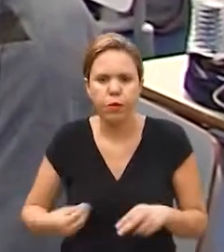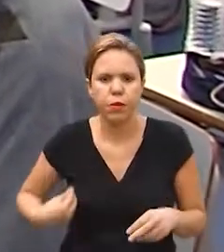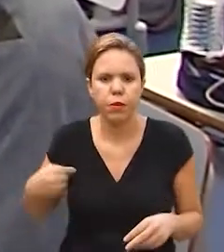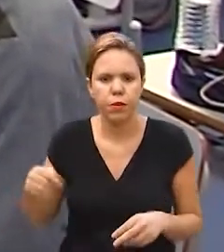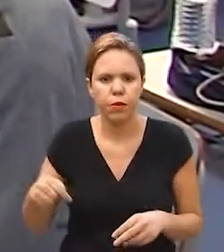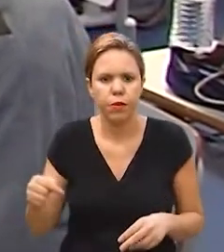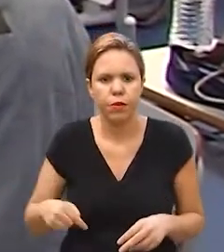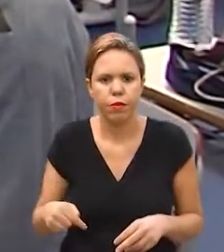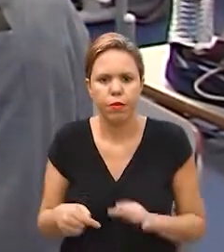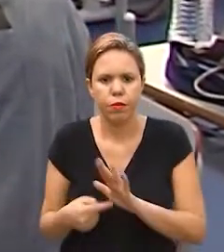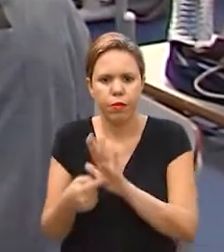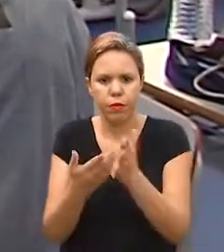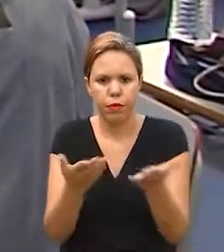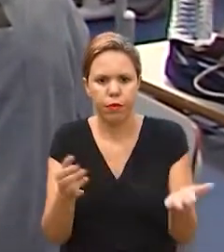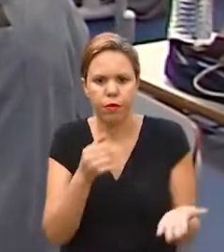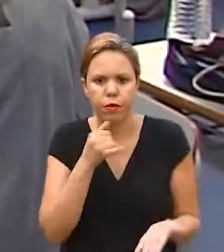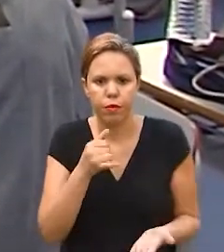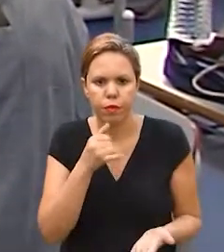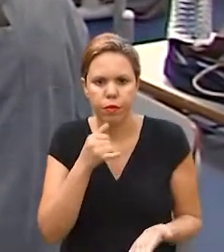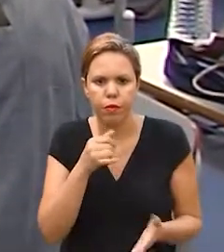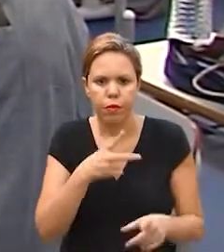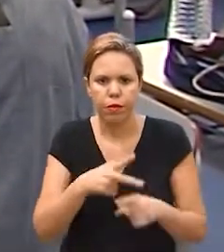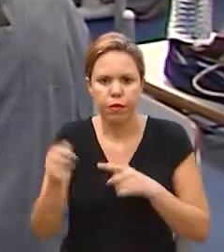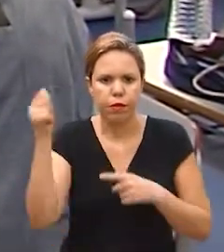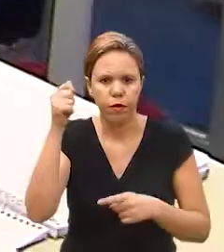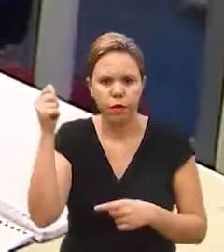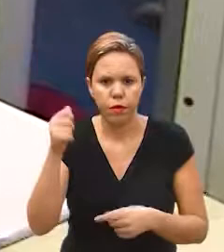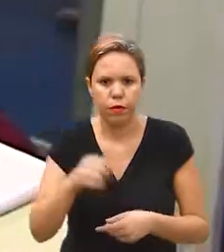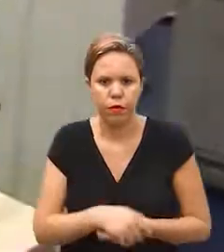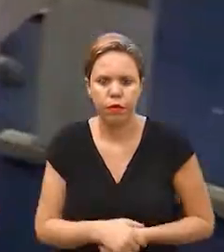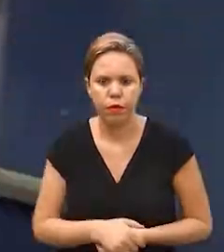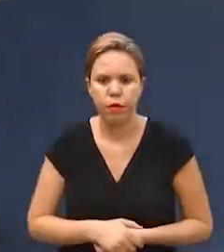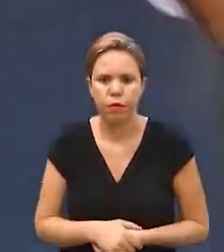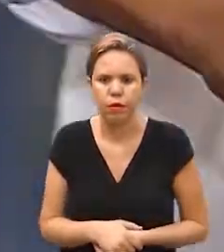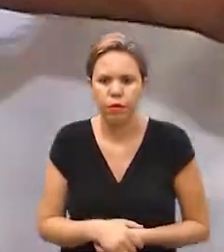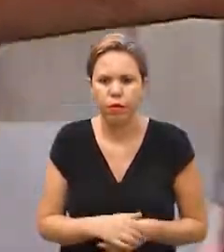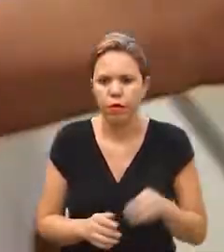estamos aqui para mostrar exemplos de superação.